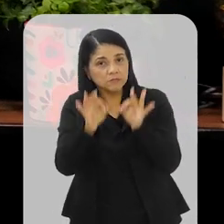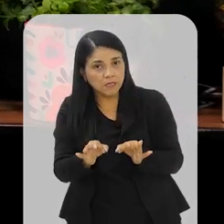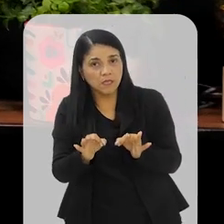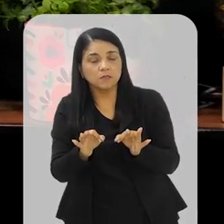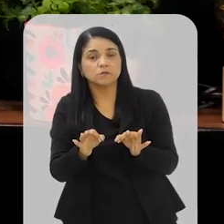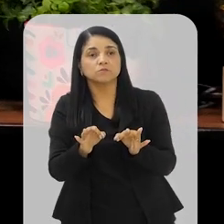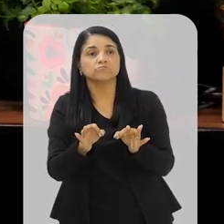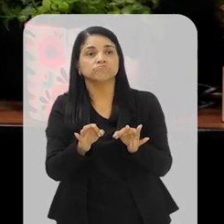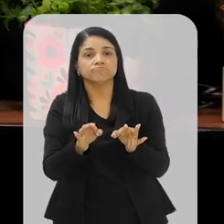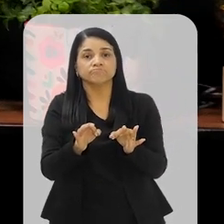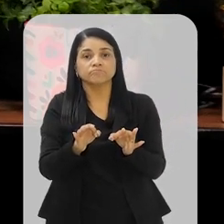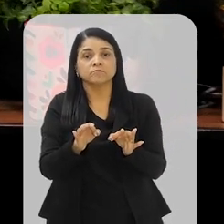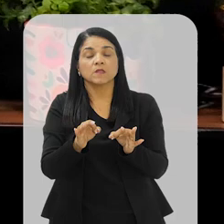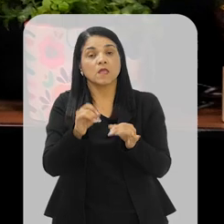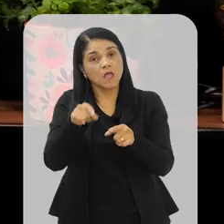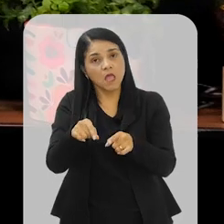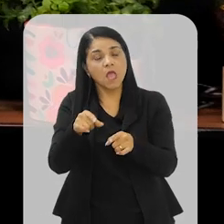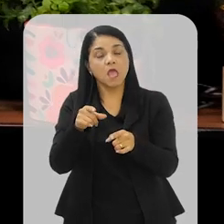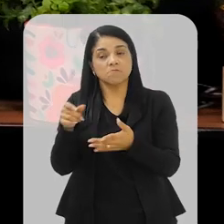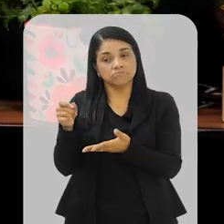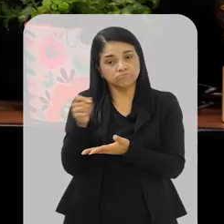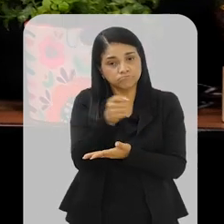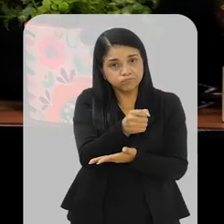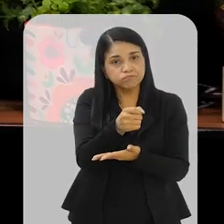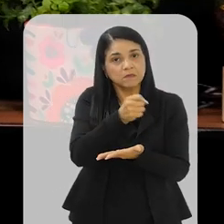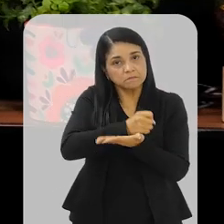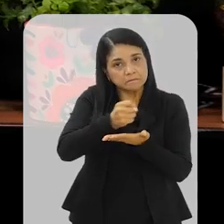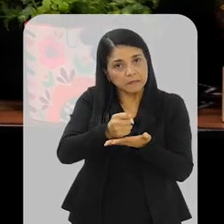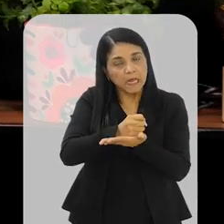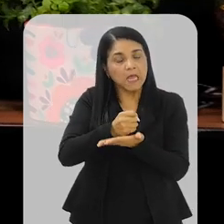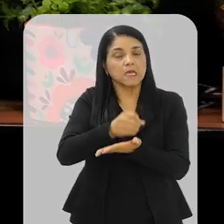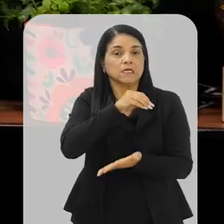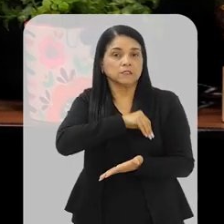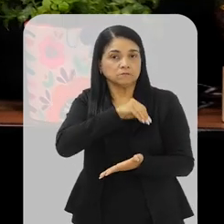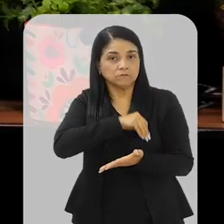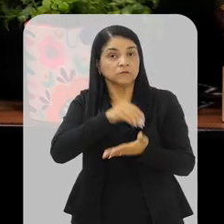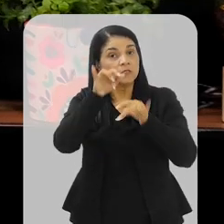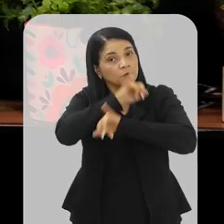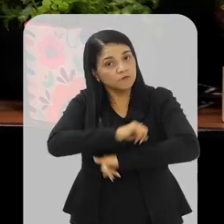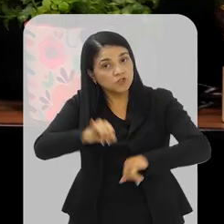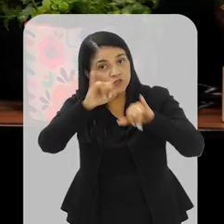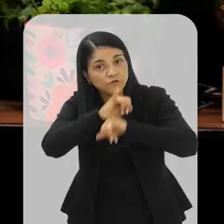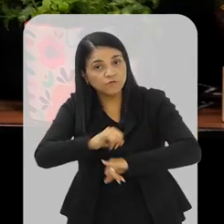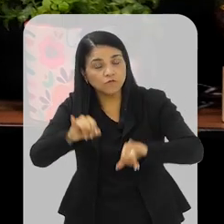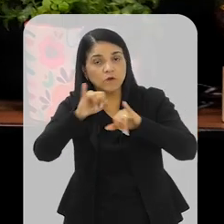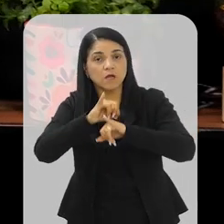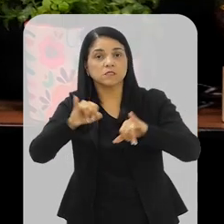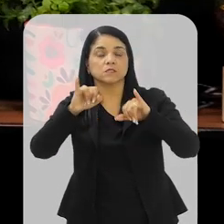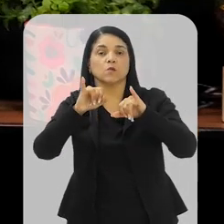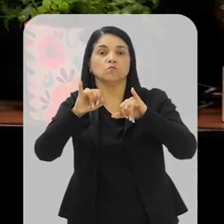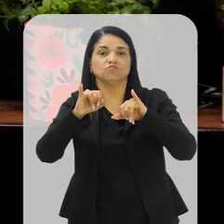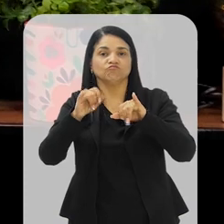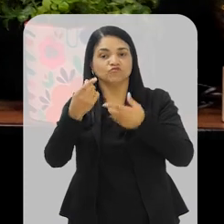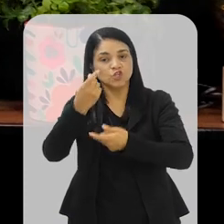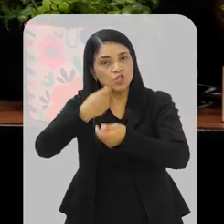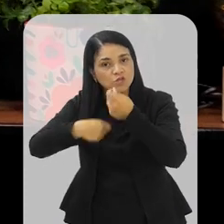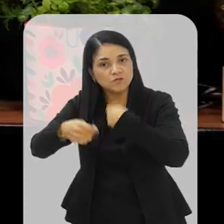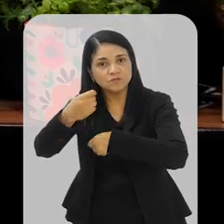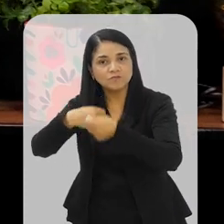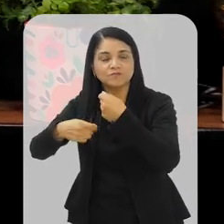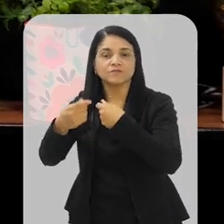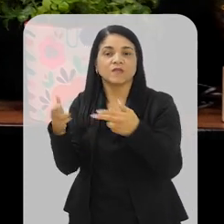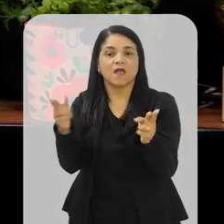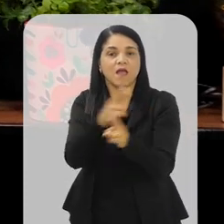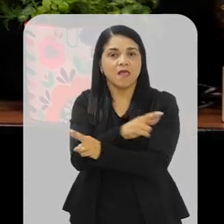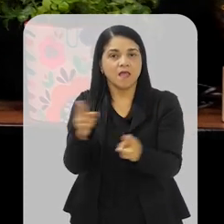Certamente ele é uma fonte não só de renda mas de divulgação e de fomento de